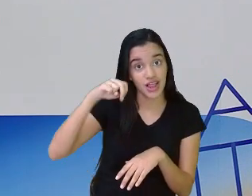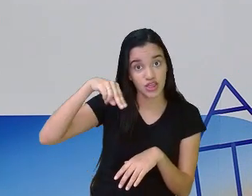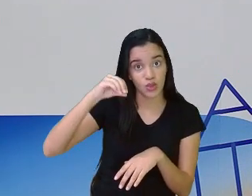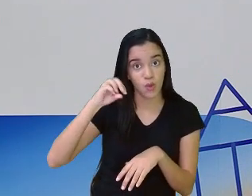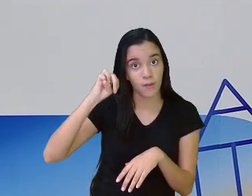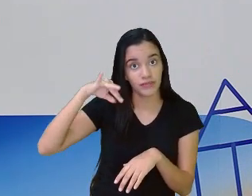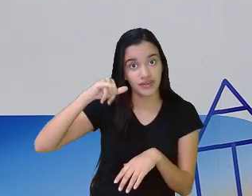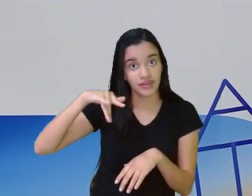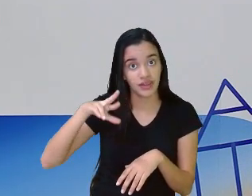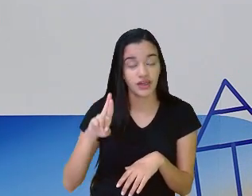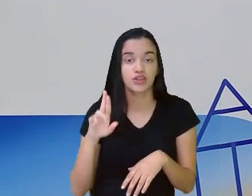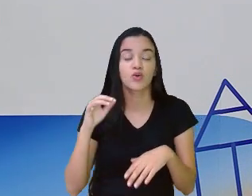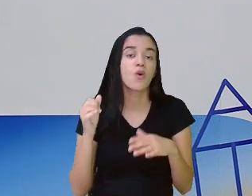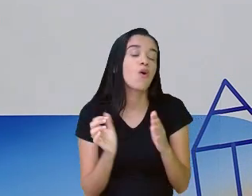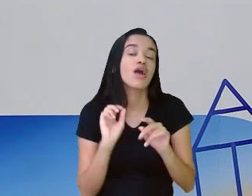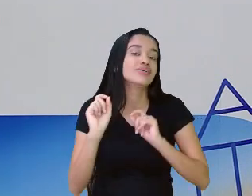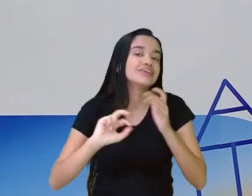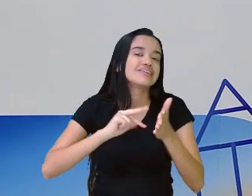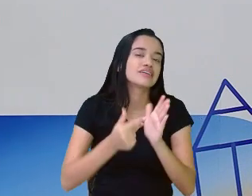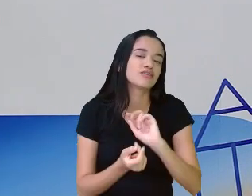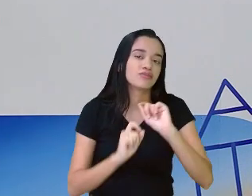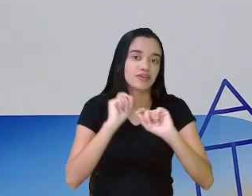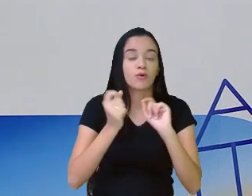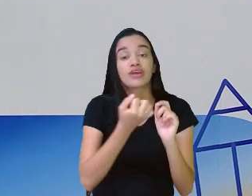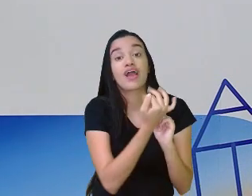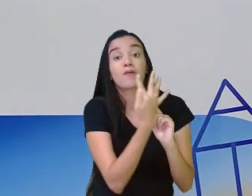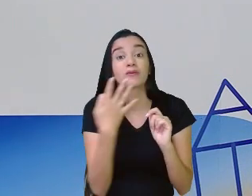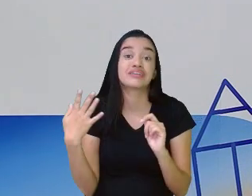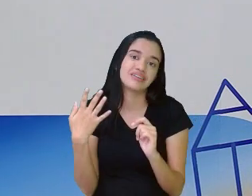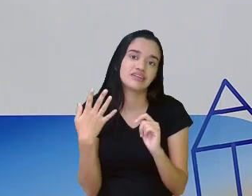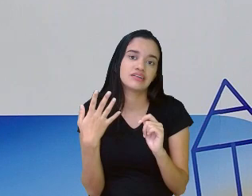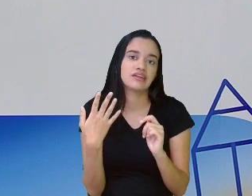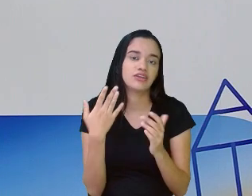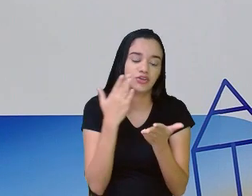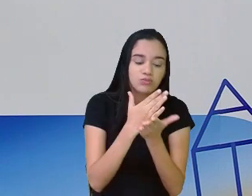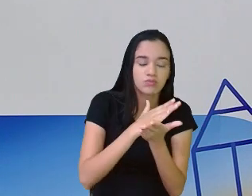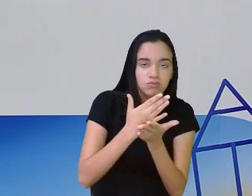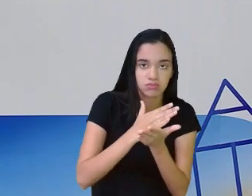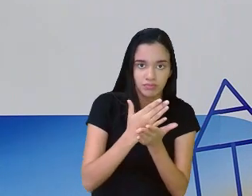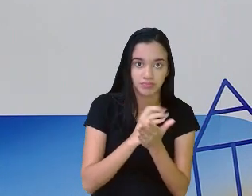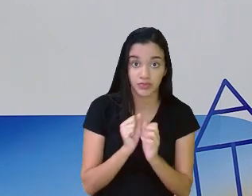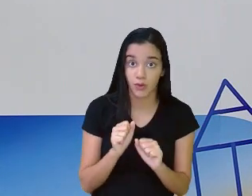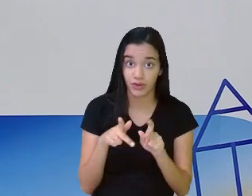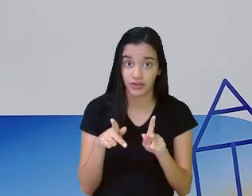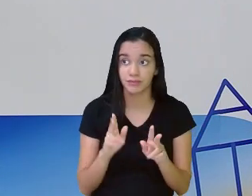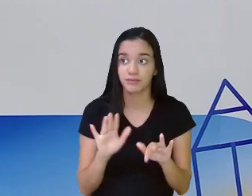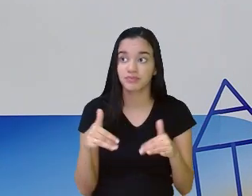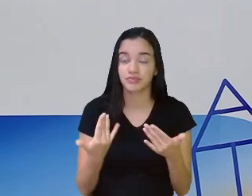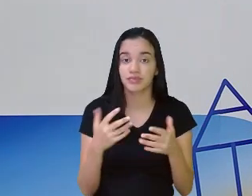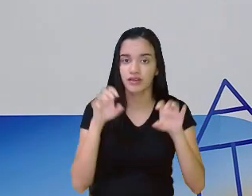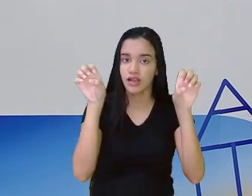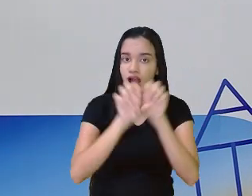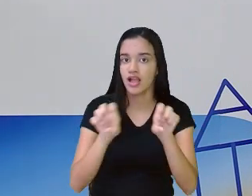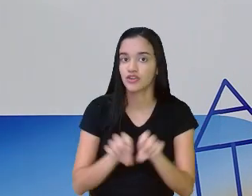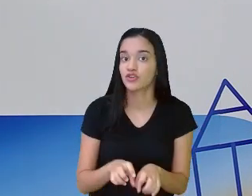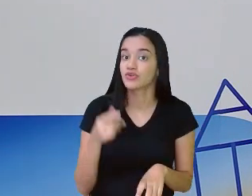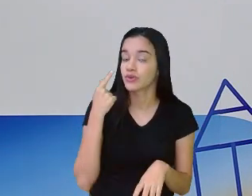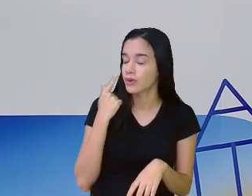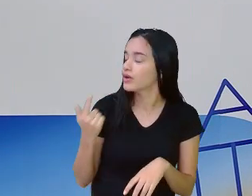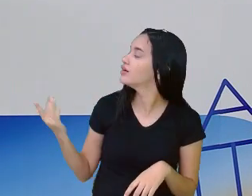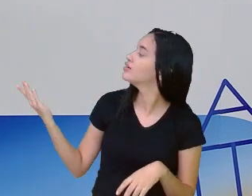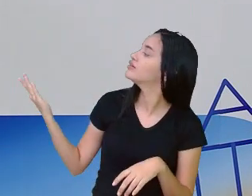denominador é a quantidade total de partes que eu dividi o meu inteiro. Beleza? A estrutura está